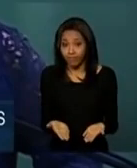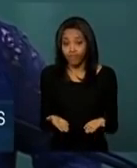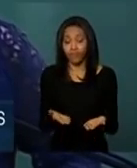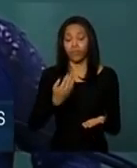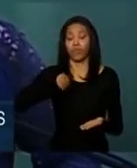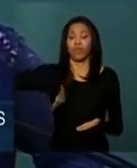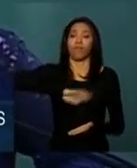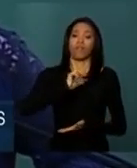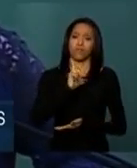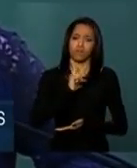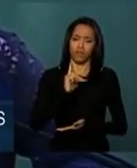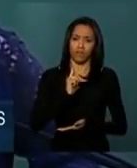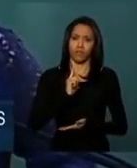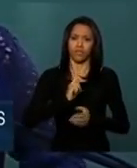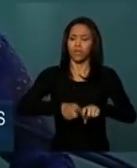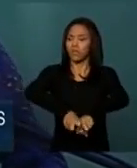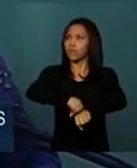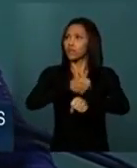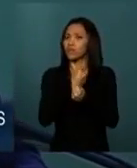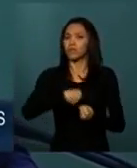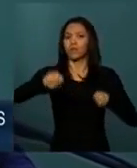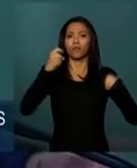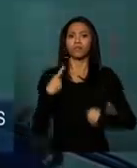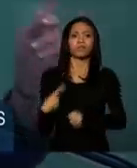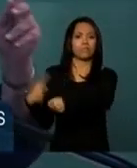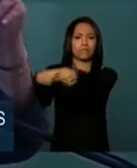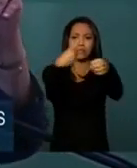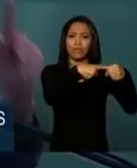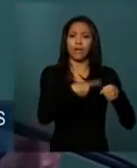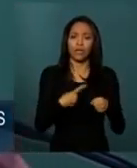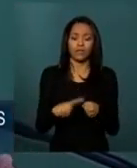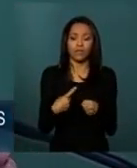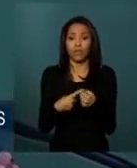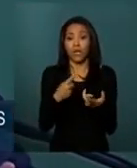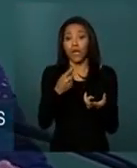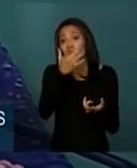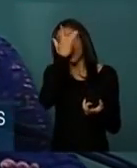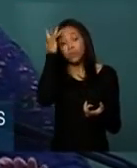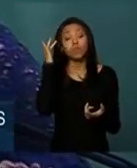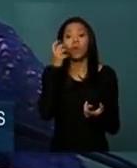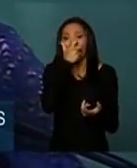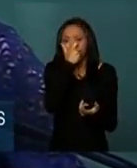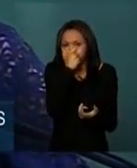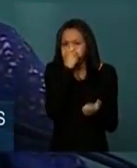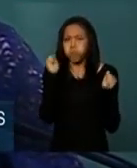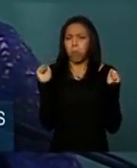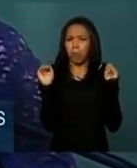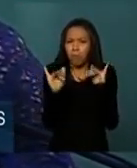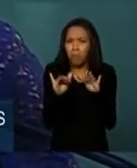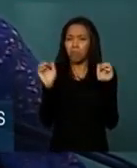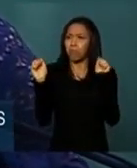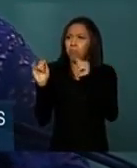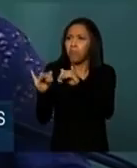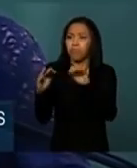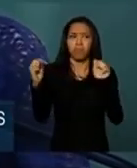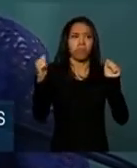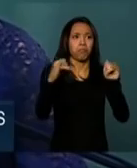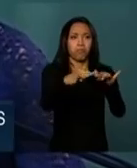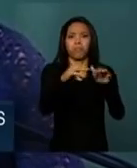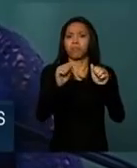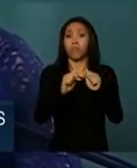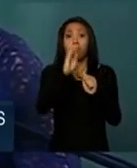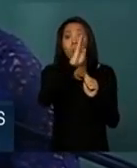temos grandes cidades onde vive um número imenso de brasileiros e de brasileiras